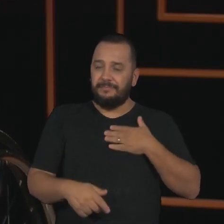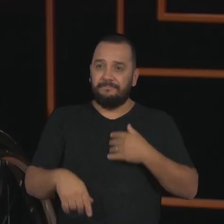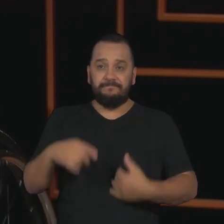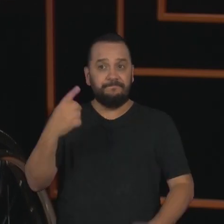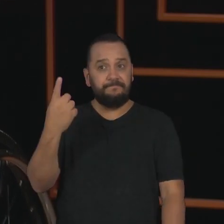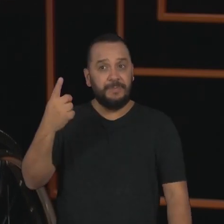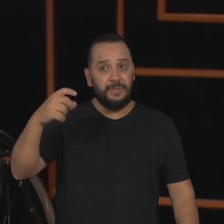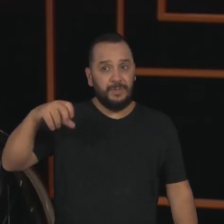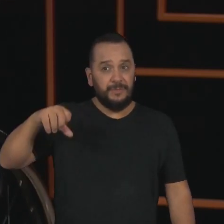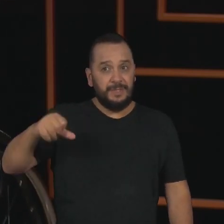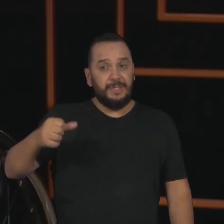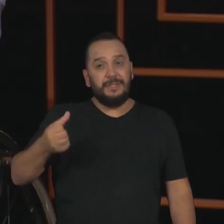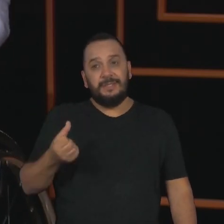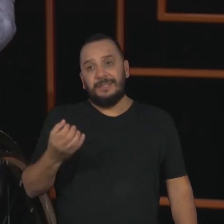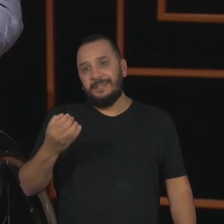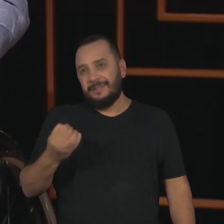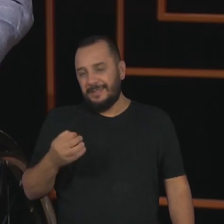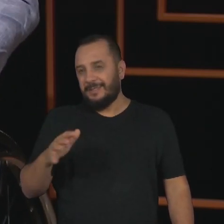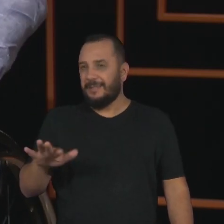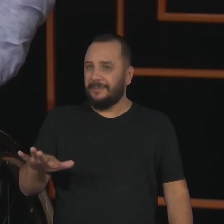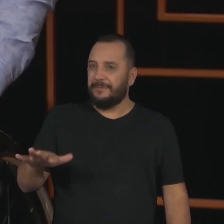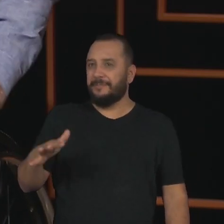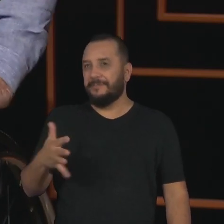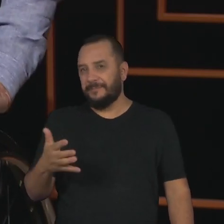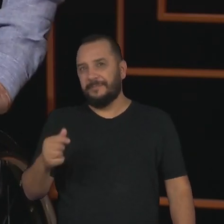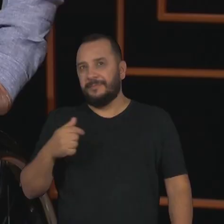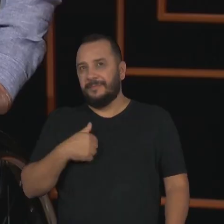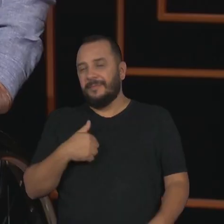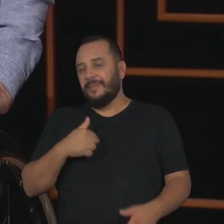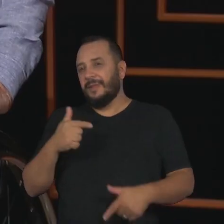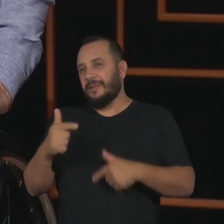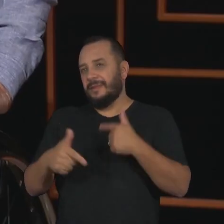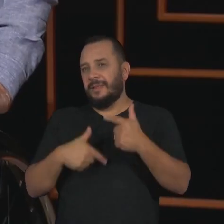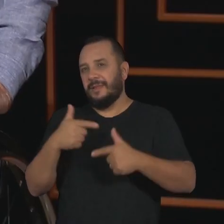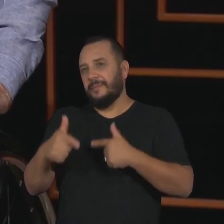60, praticamente os trabalhos foram feitos